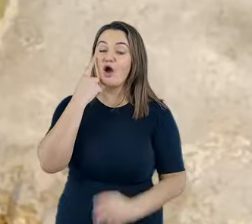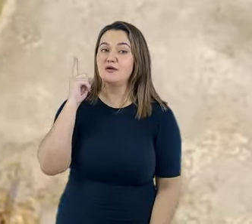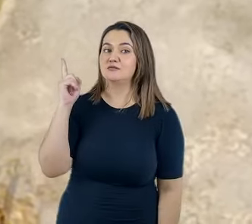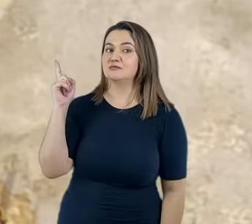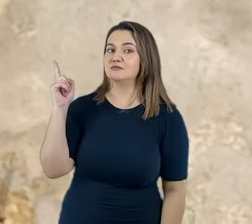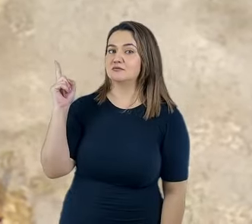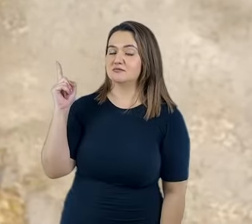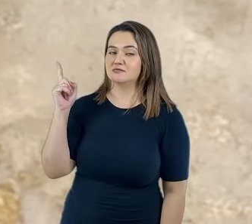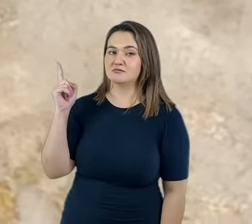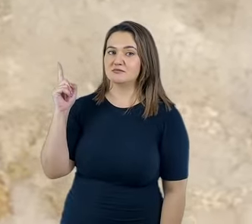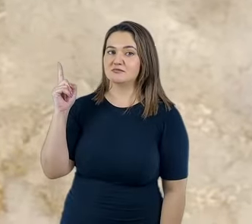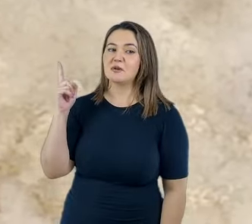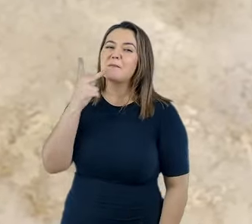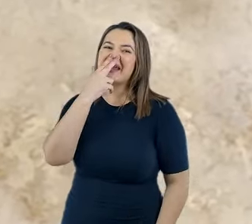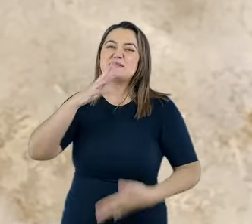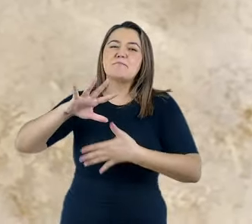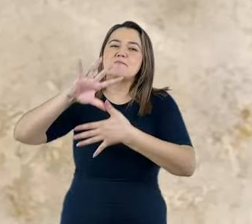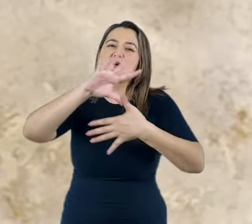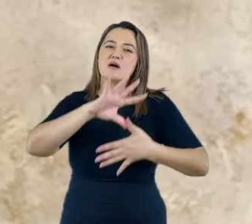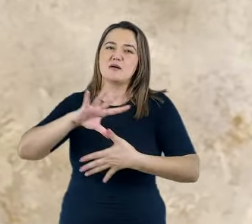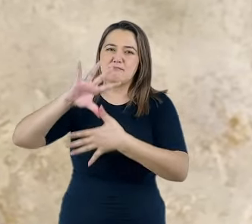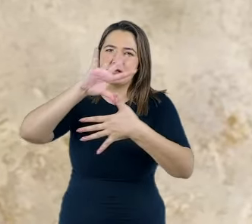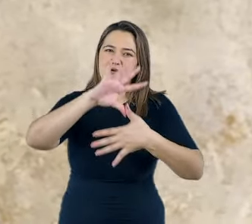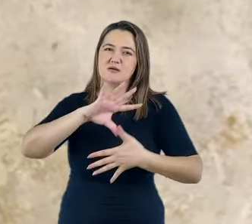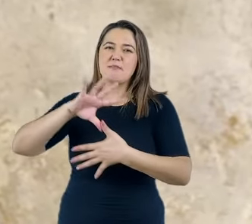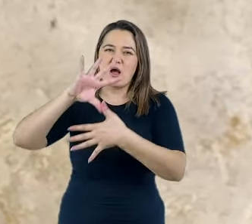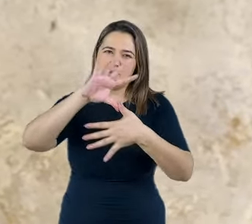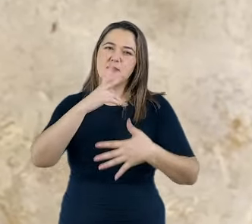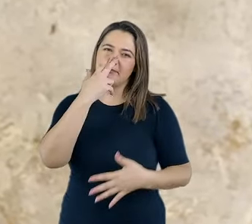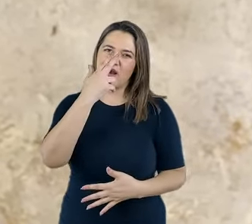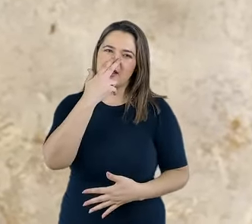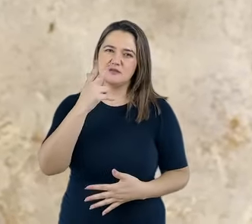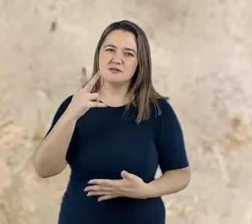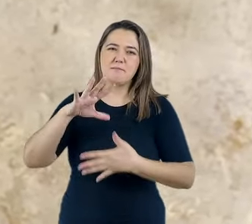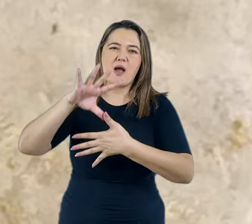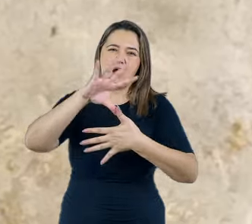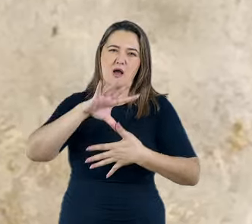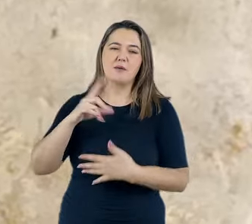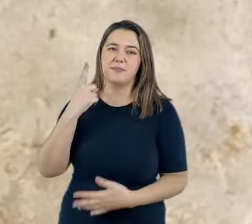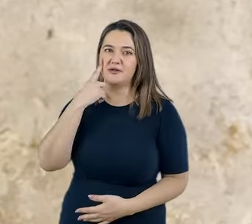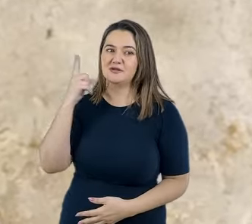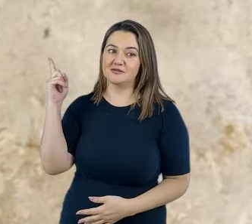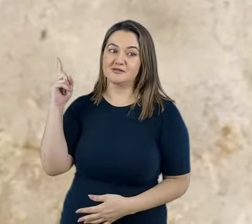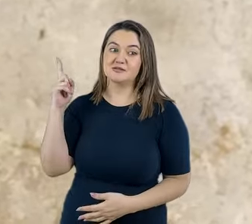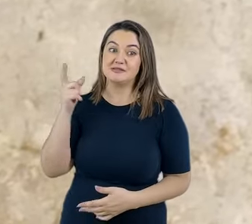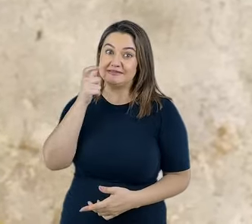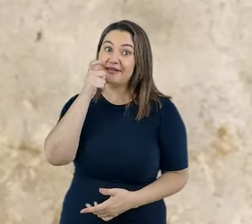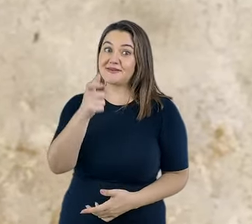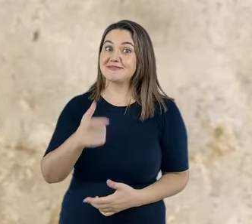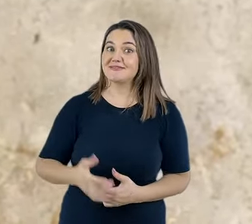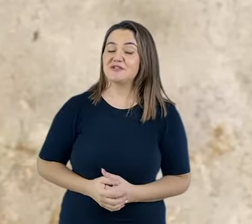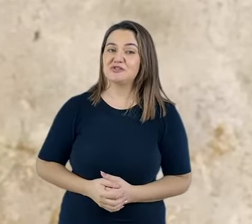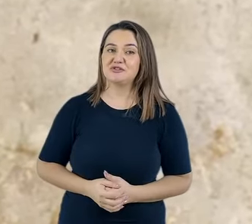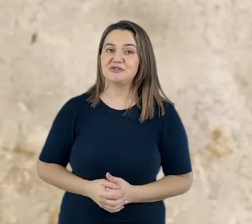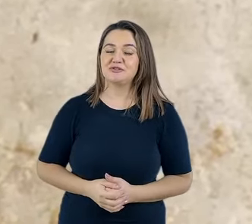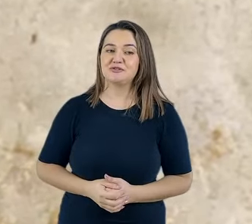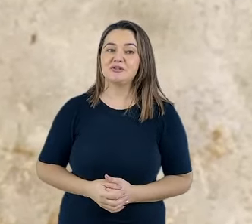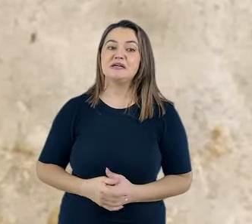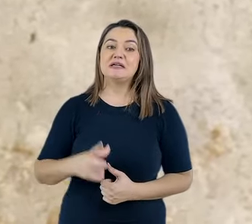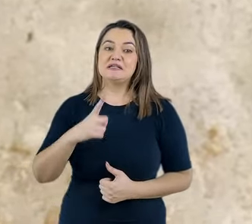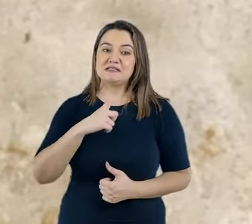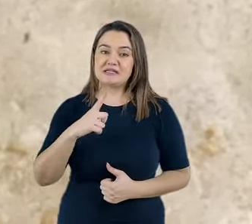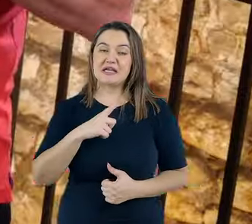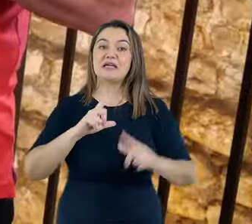sim, mapa, né? Aí? Podemos ver esse Olha mapa aí? Olha que interessante, aí. É verdade. Ali é um mapa um que mapa, vocês podem ver em casa. Mas um mapa interessante. Veja